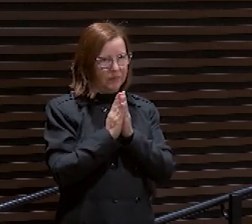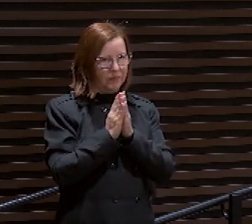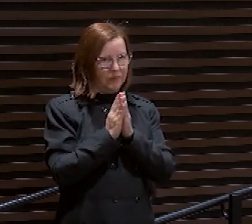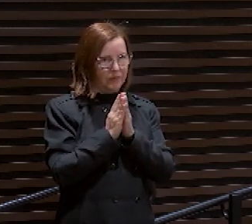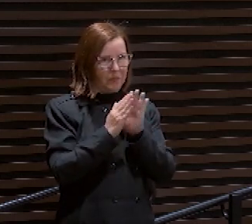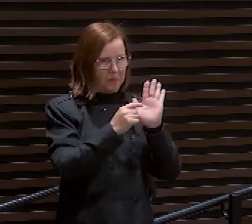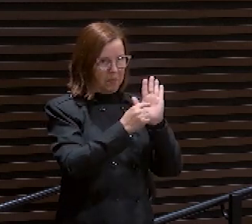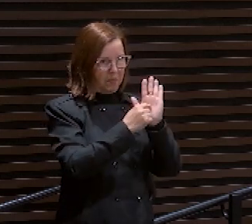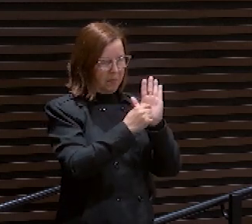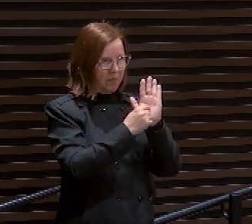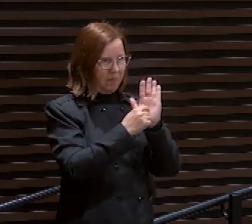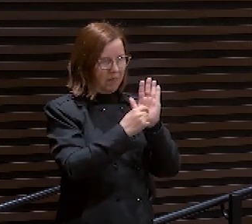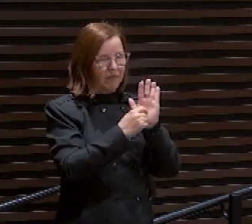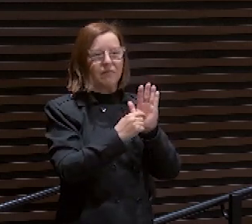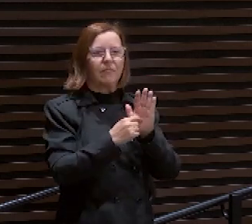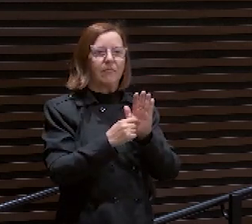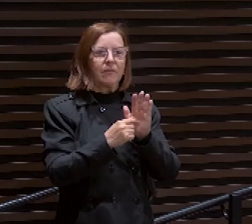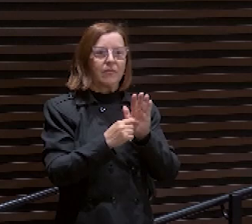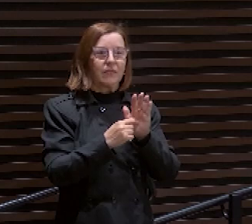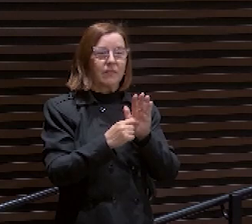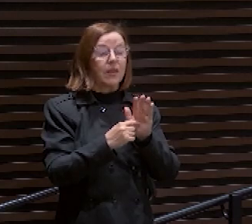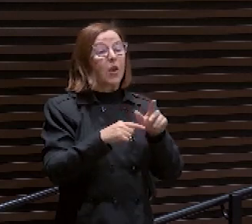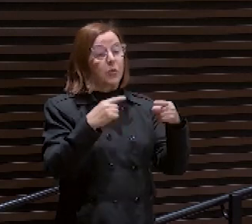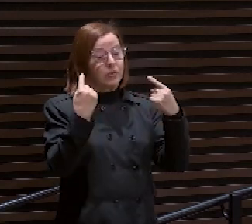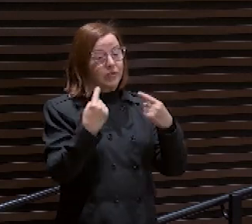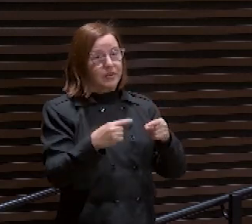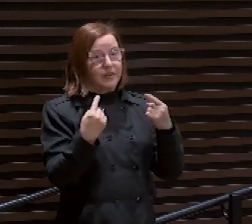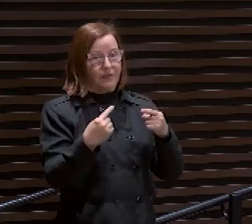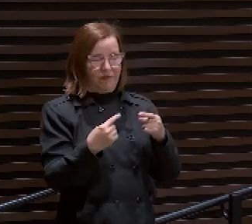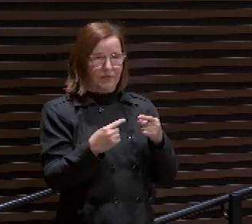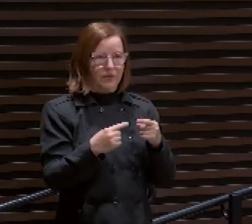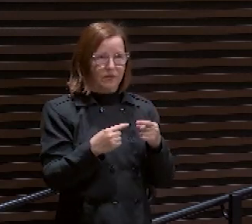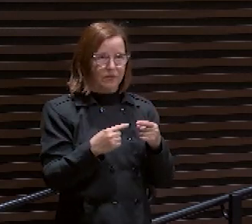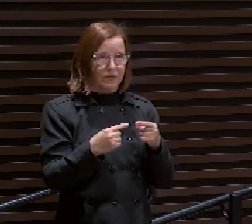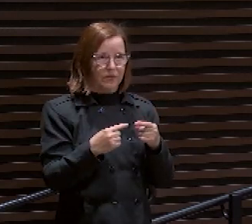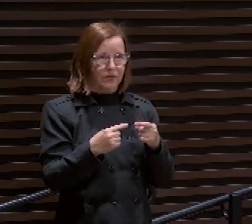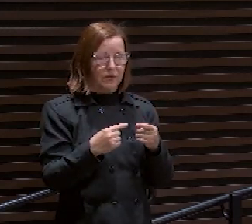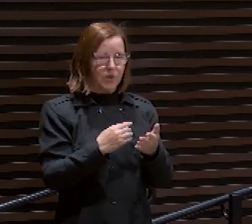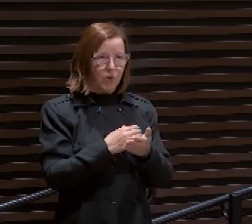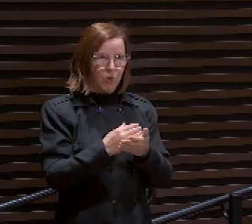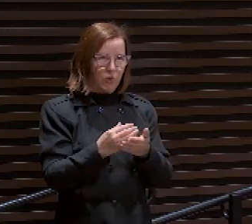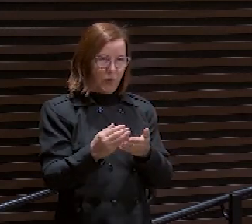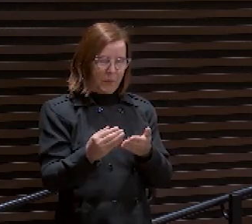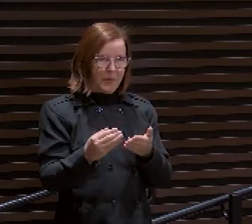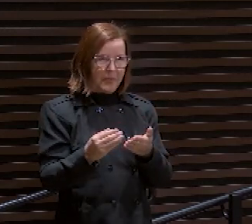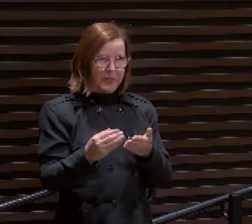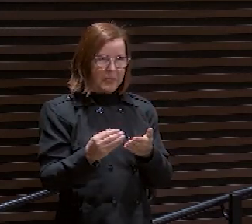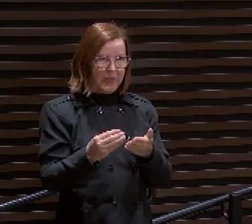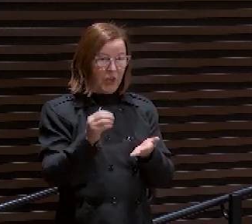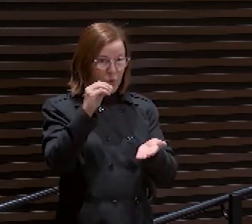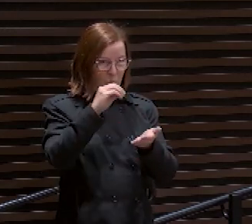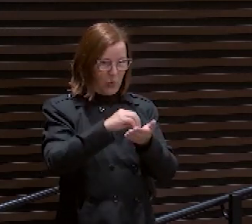telão. Um desafio, irmãos, a gente começar a colocar de vez em quando aqui os nossos inimigos.